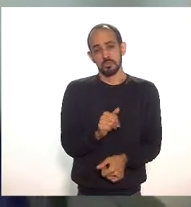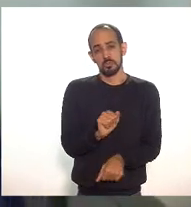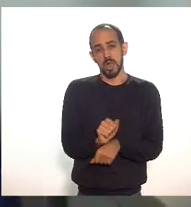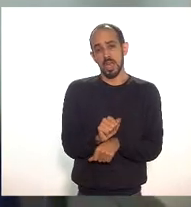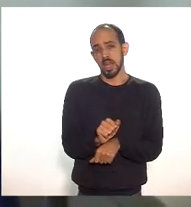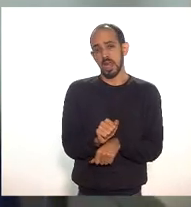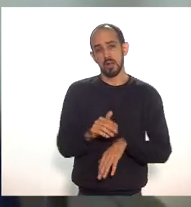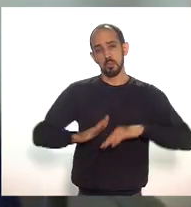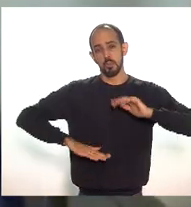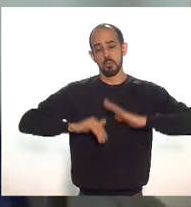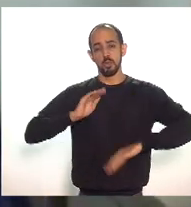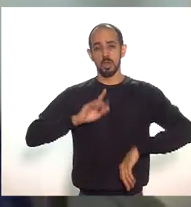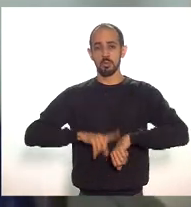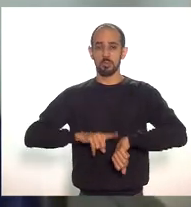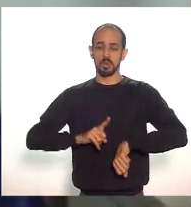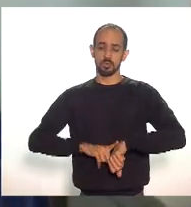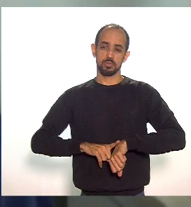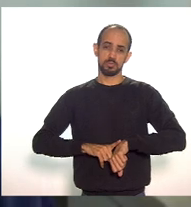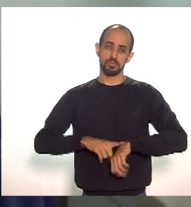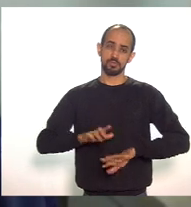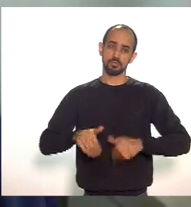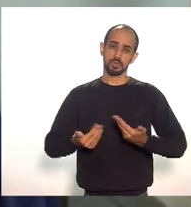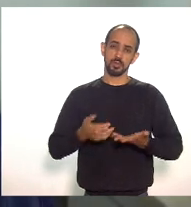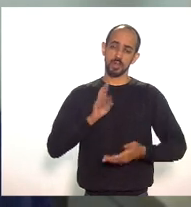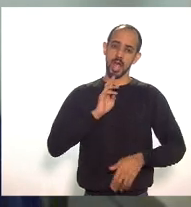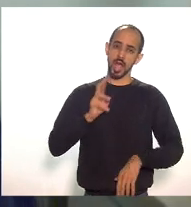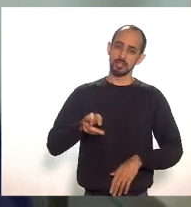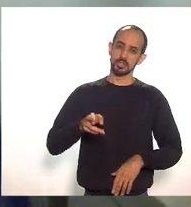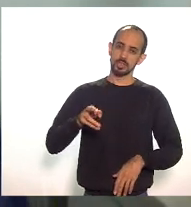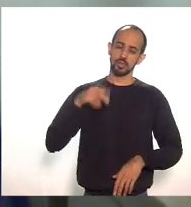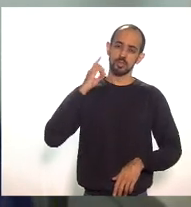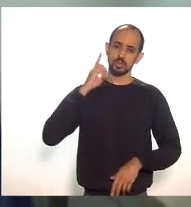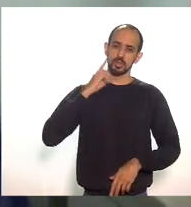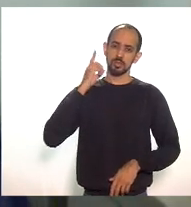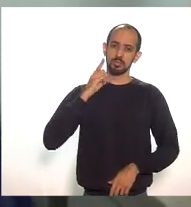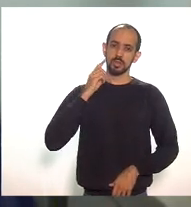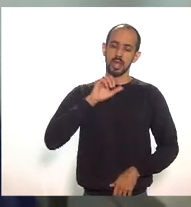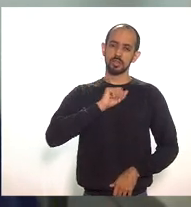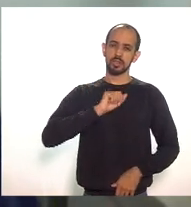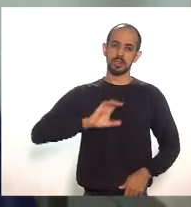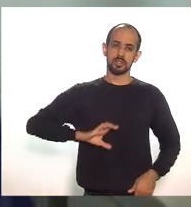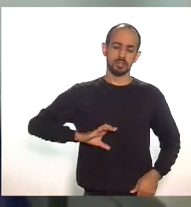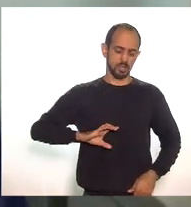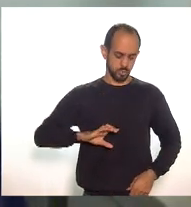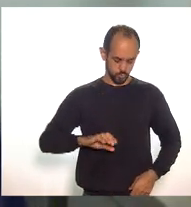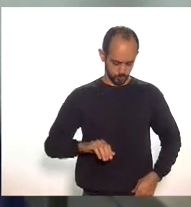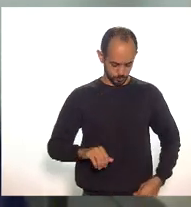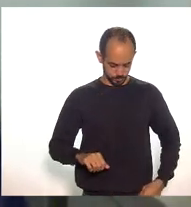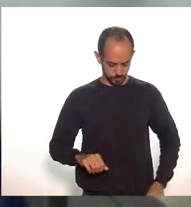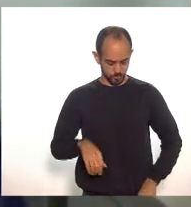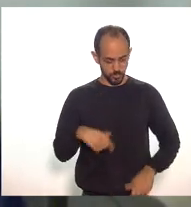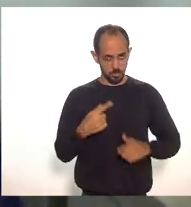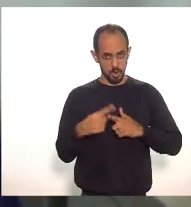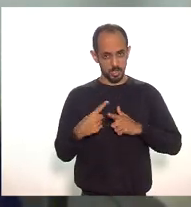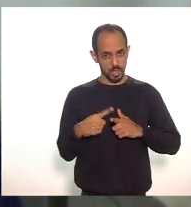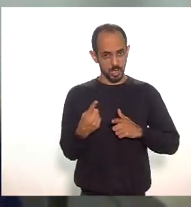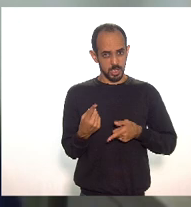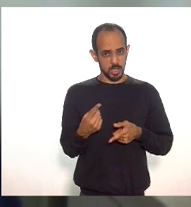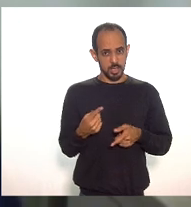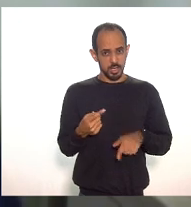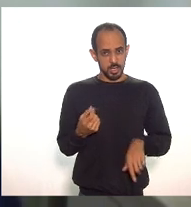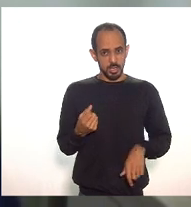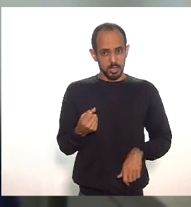Esse é um tem toda razão o deputado André Ceciliano até quando enquanto não é